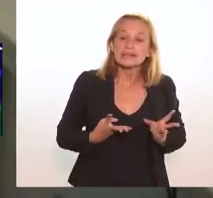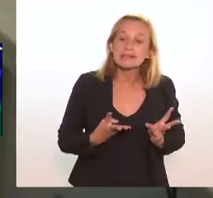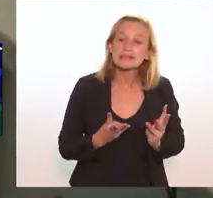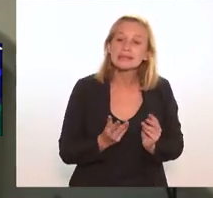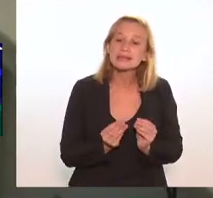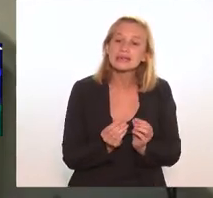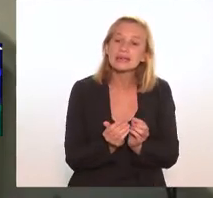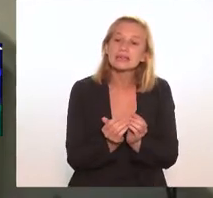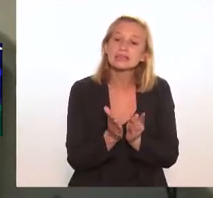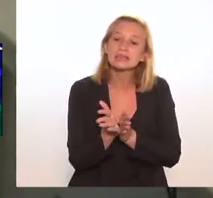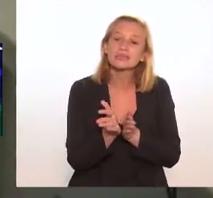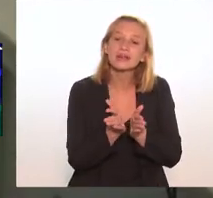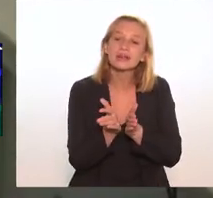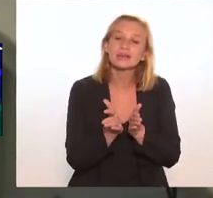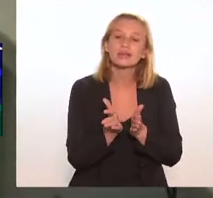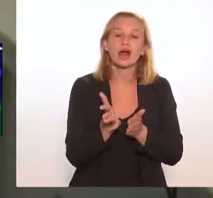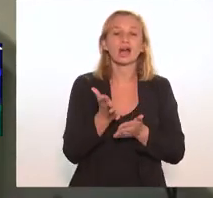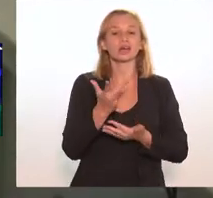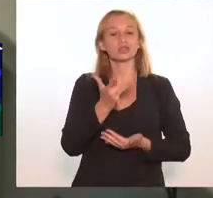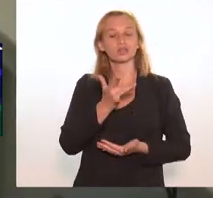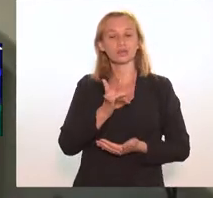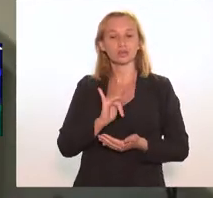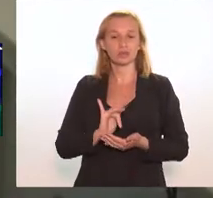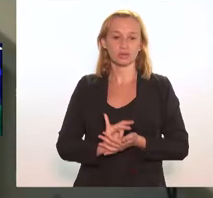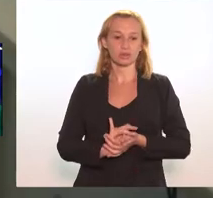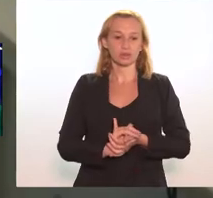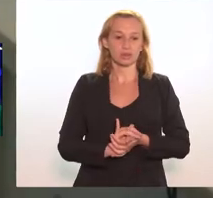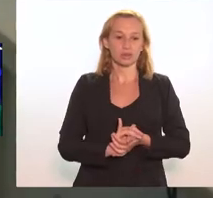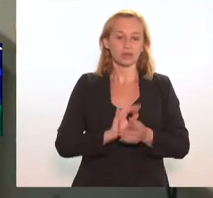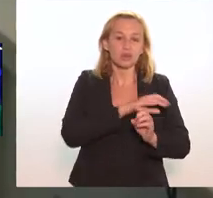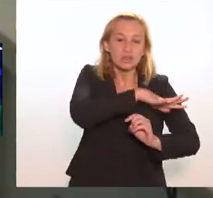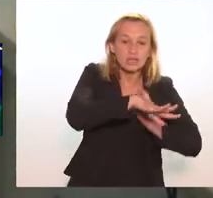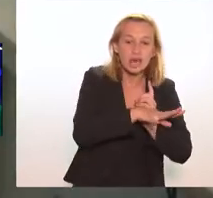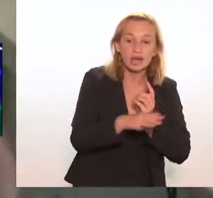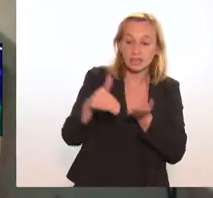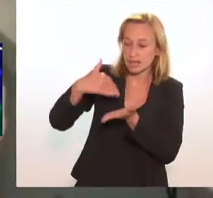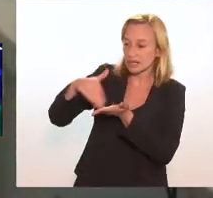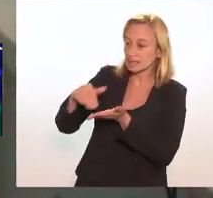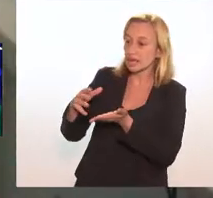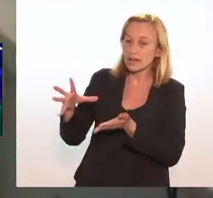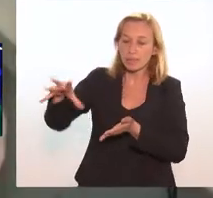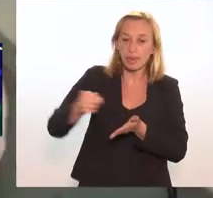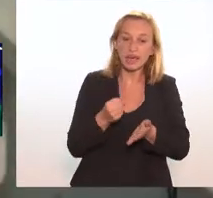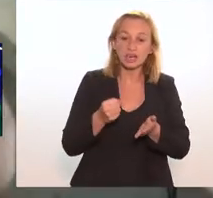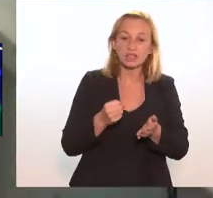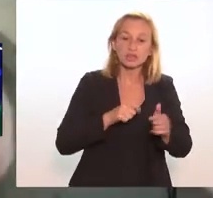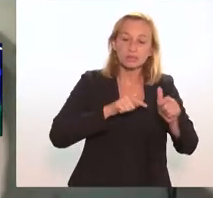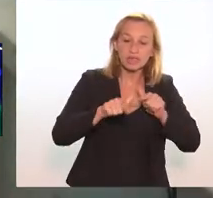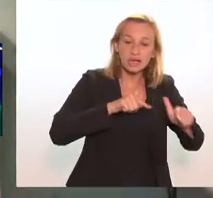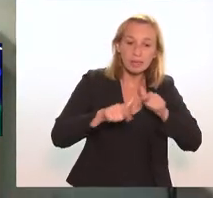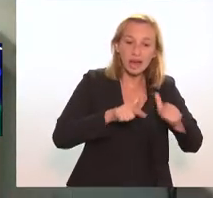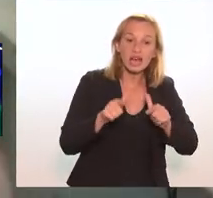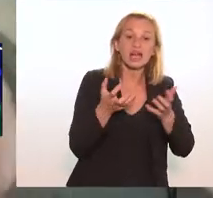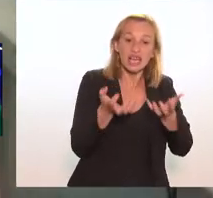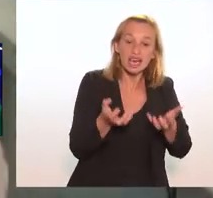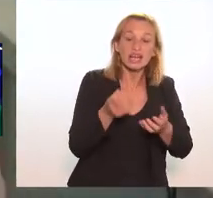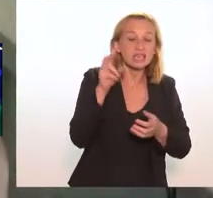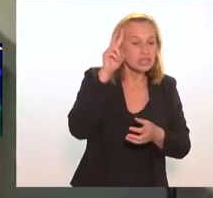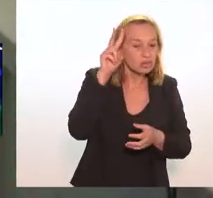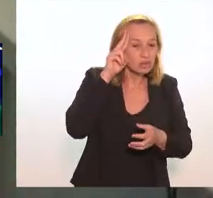sensibilidade social. Pega esse secretário todo, bota todo mundo para trabalhar, diz, ó, quero isso